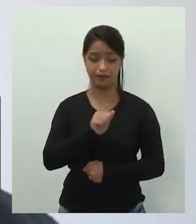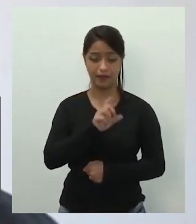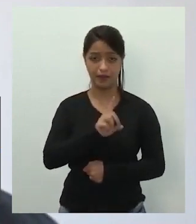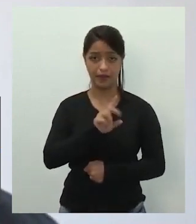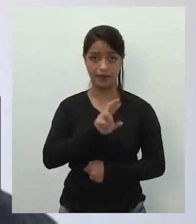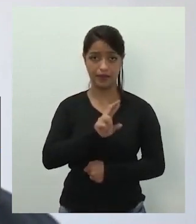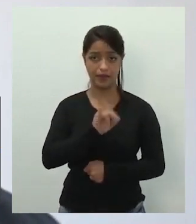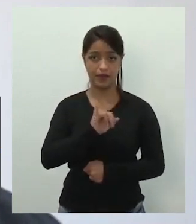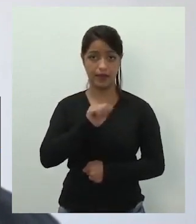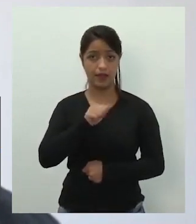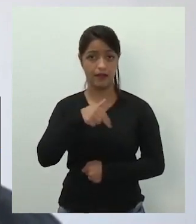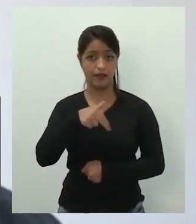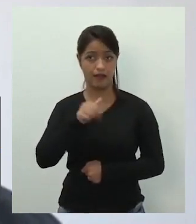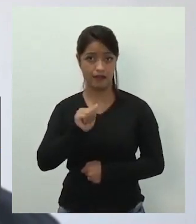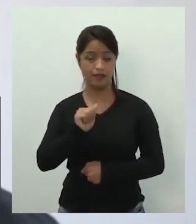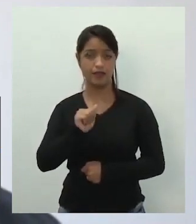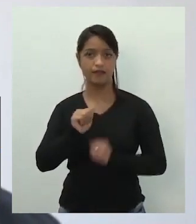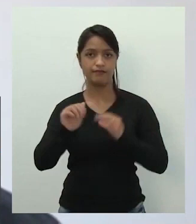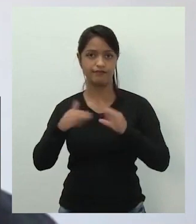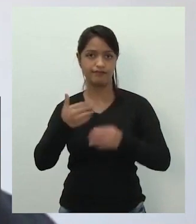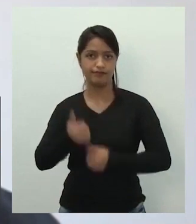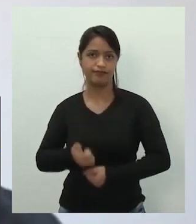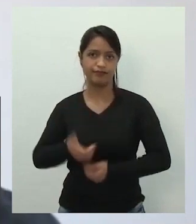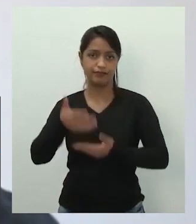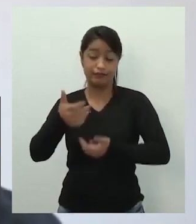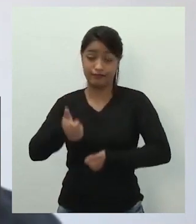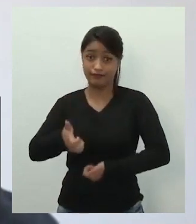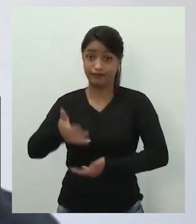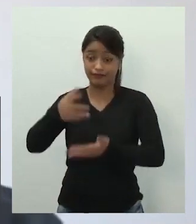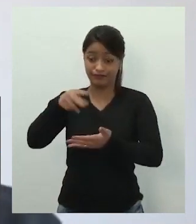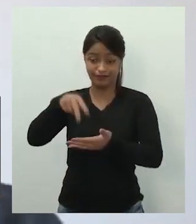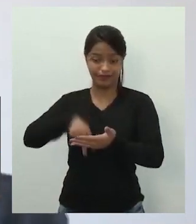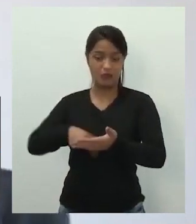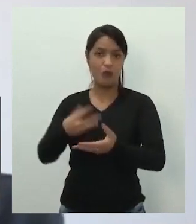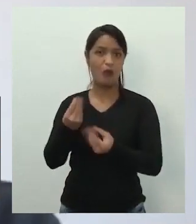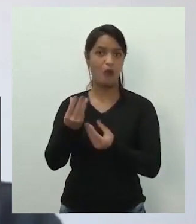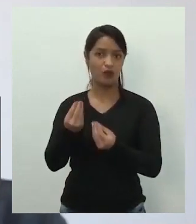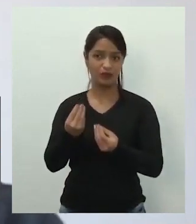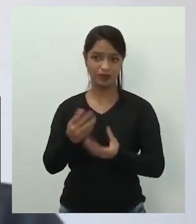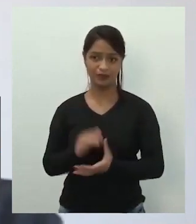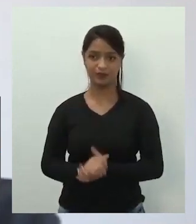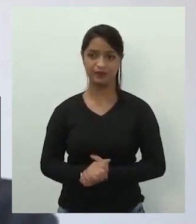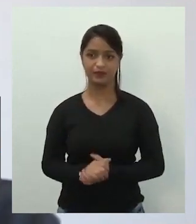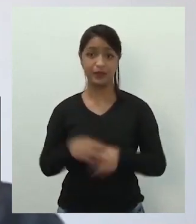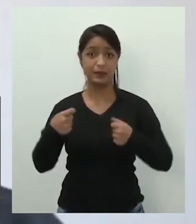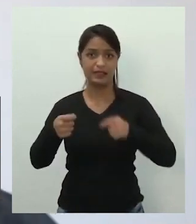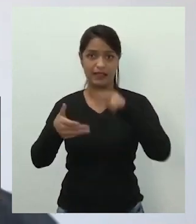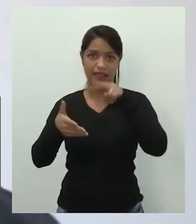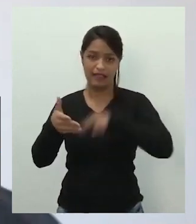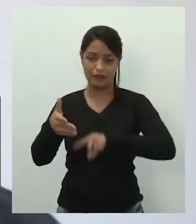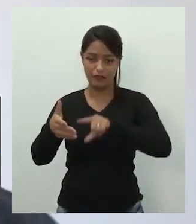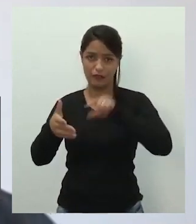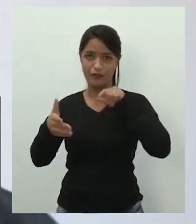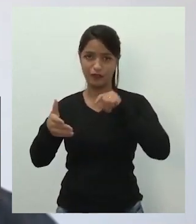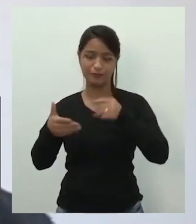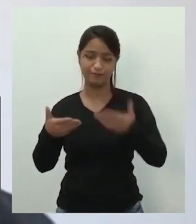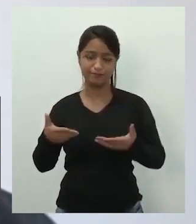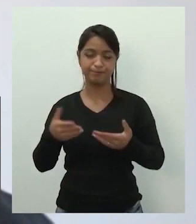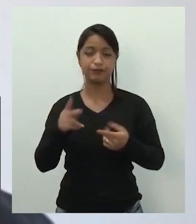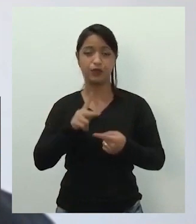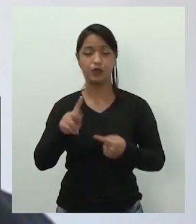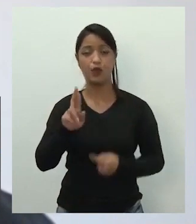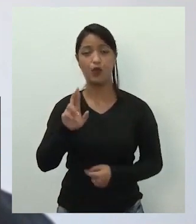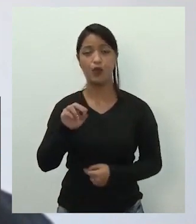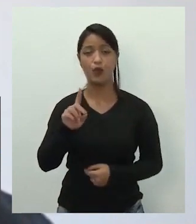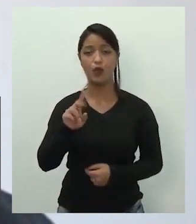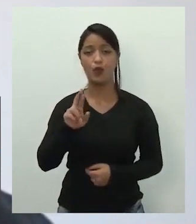né? São tantas sugestões e tem que fazer, de fato, alguma leitura mais. Então, professor